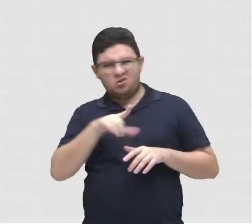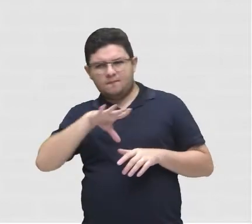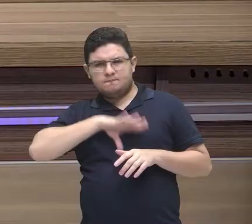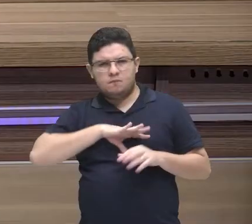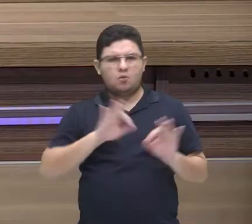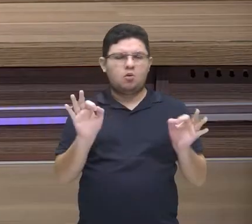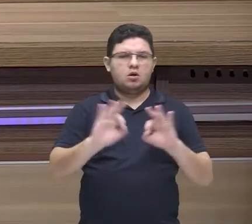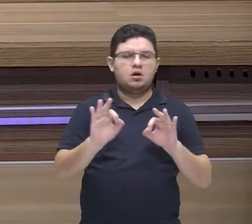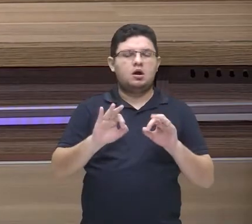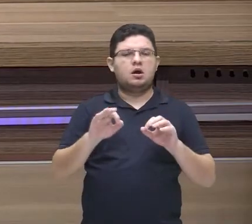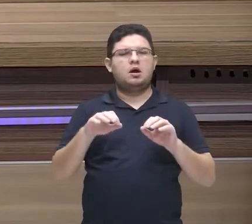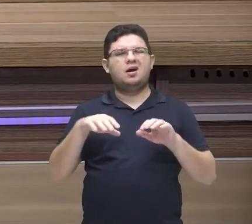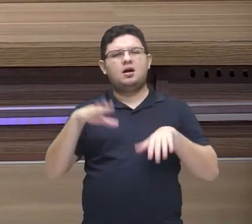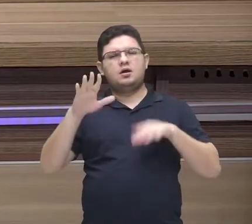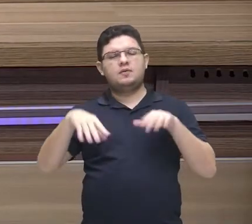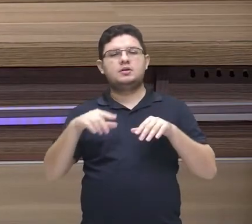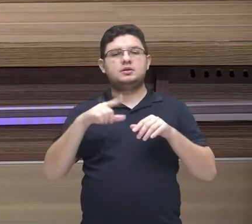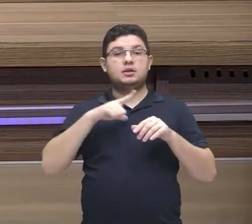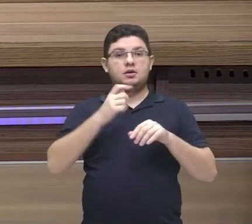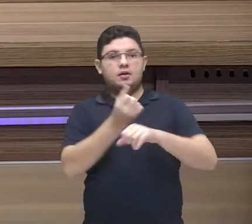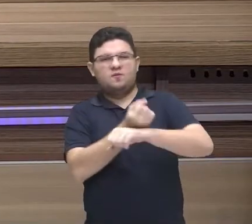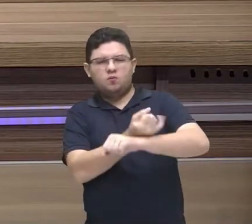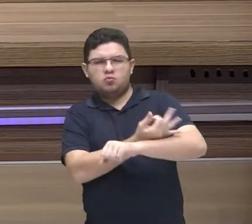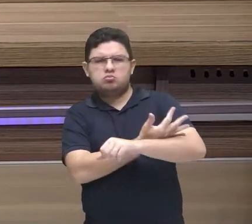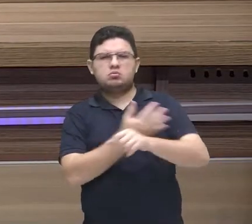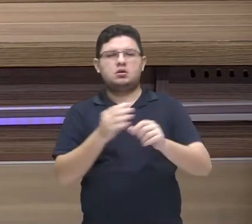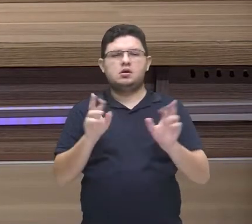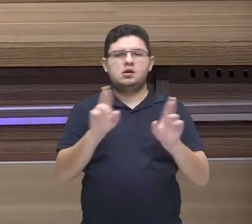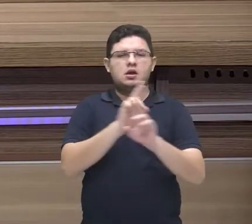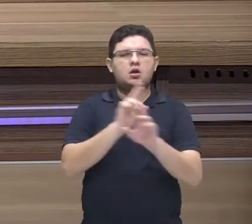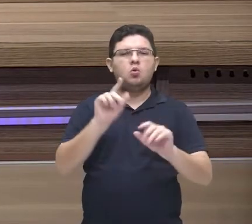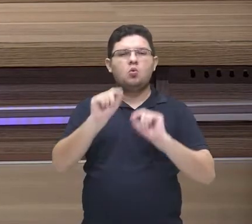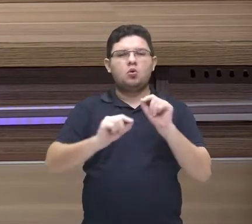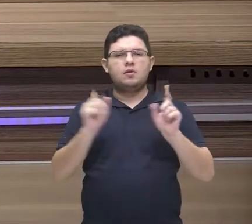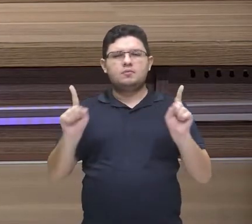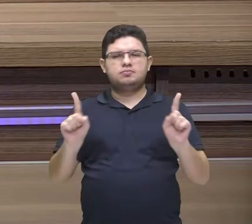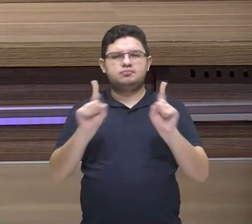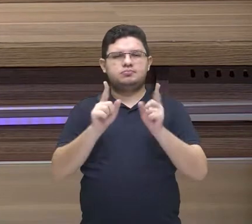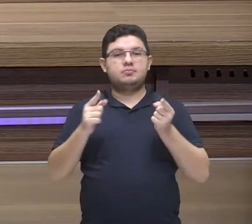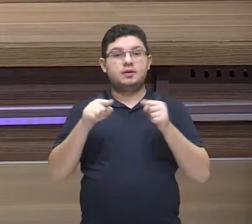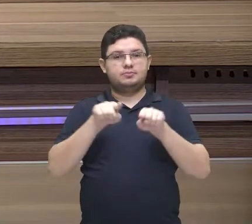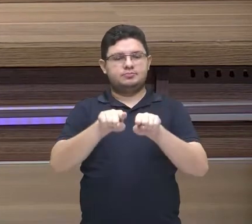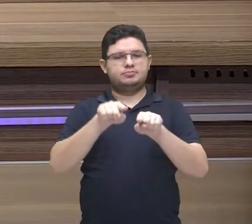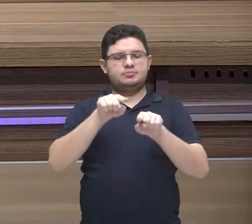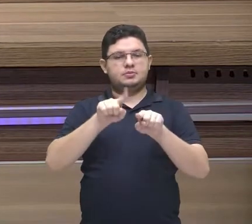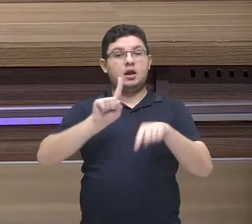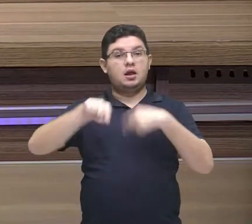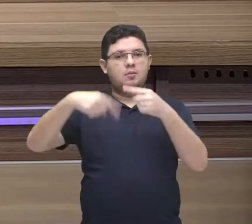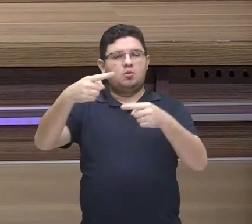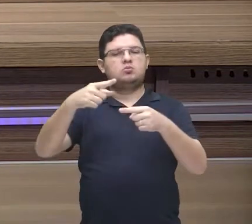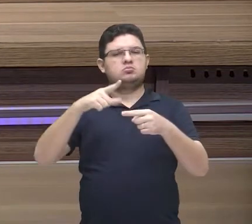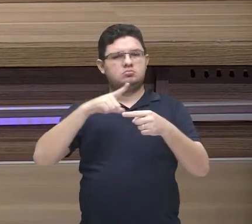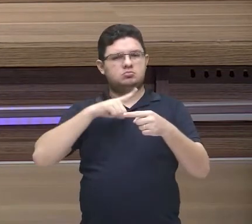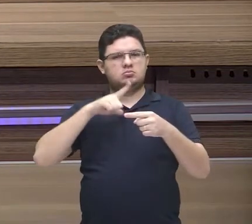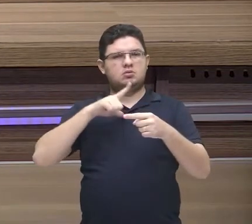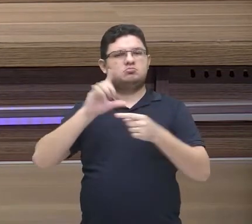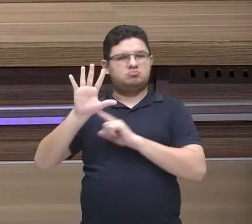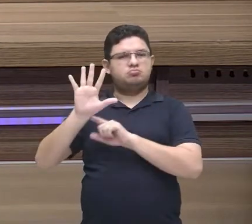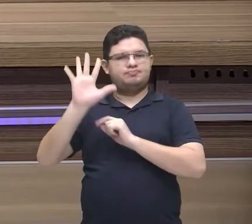ter esse envolvimento emocional, sexual, né? E as consequências aparecem. Então, o que é que a gente